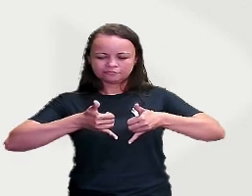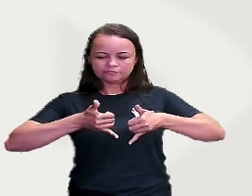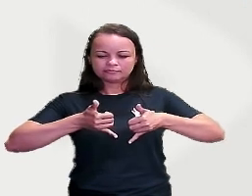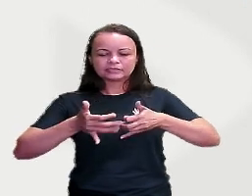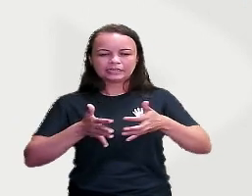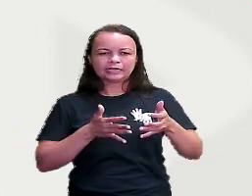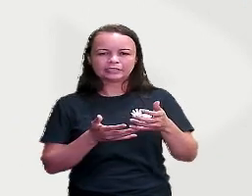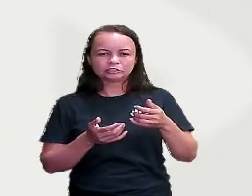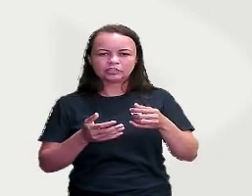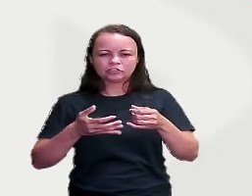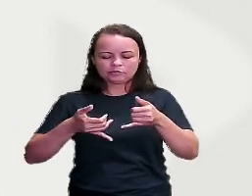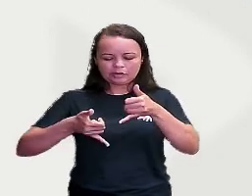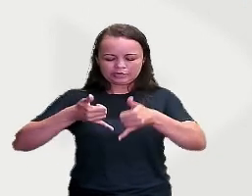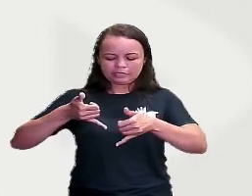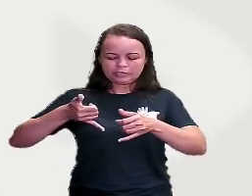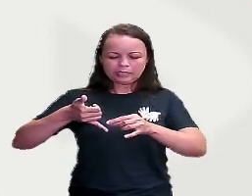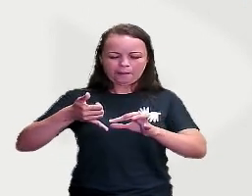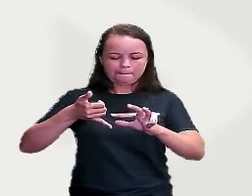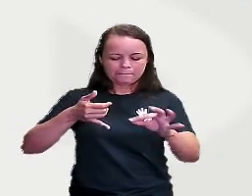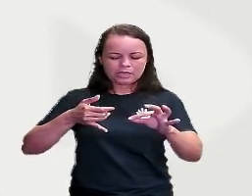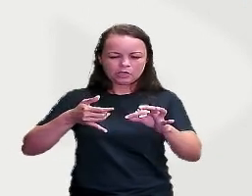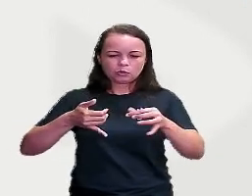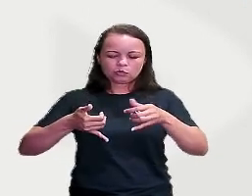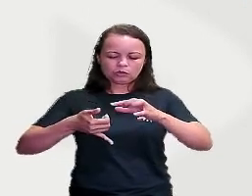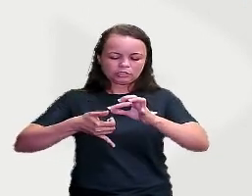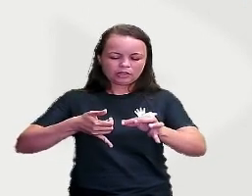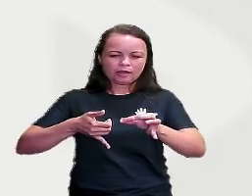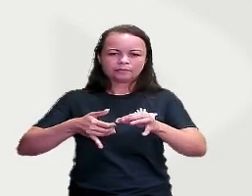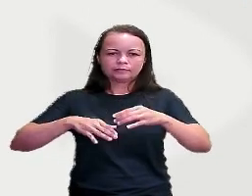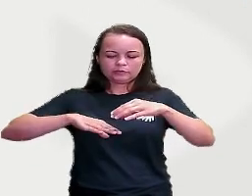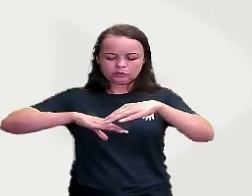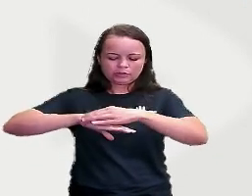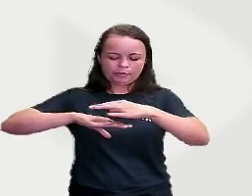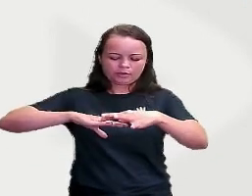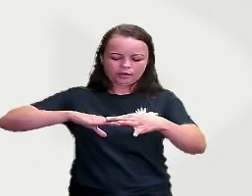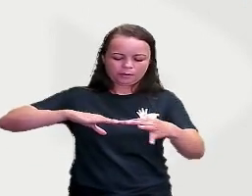ali do sapato de bico. Então, também é catacrese.